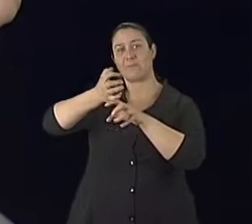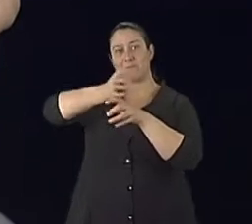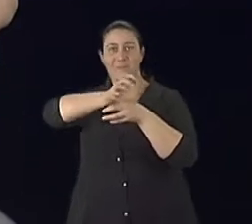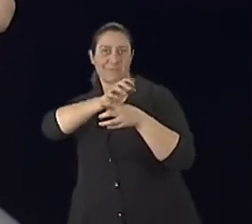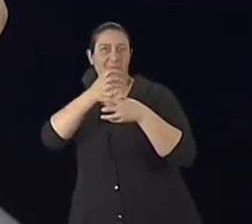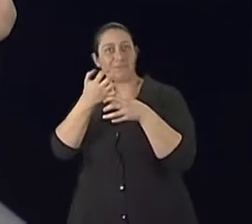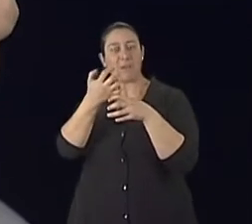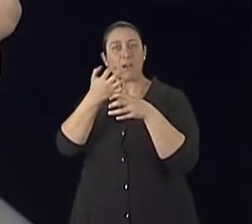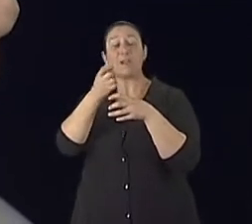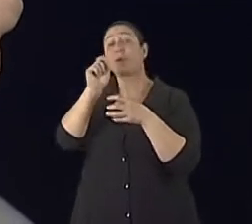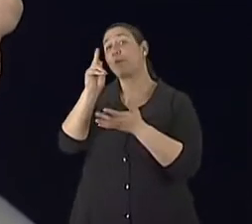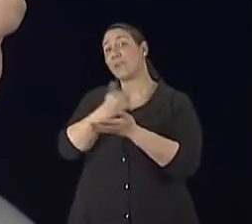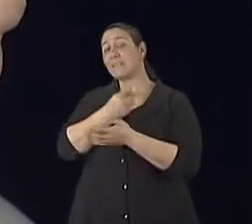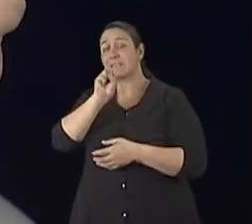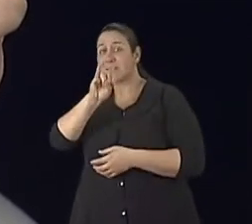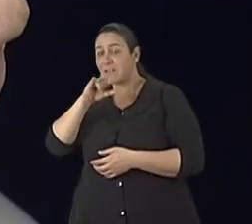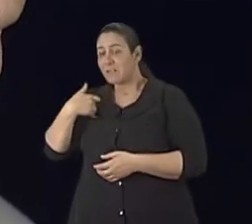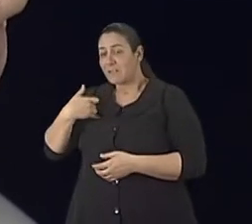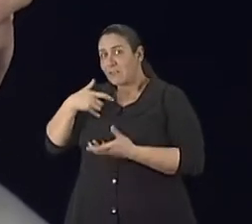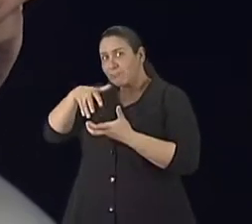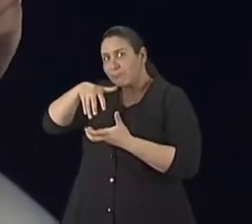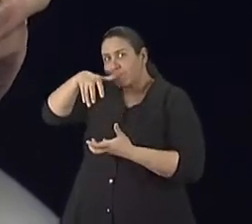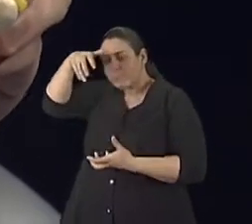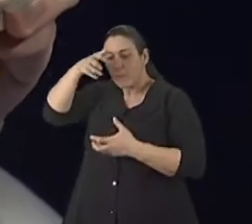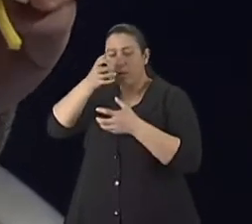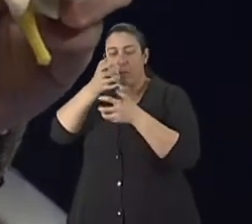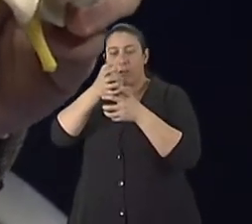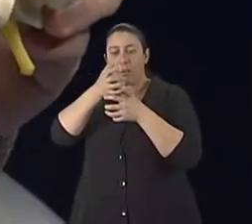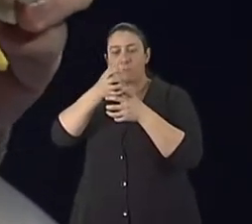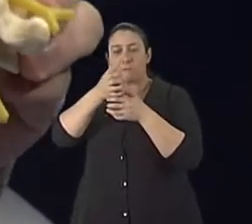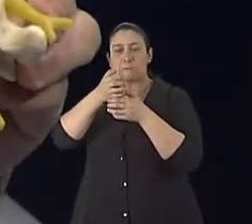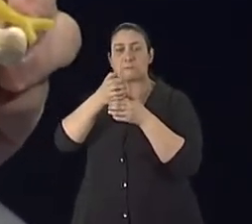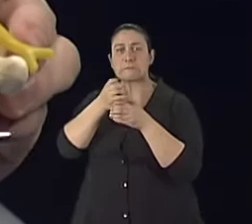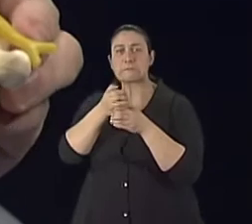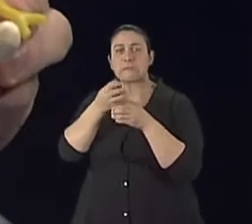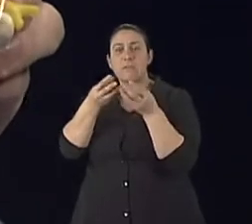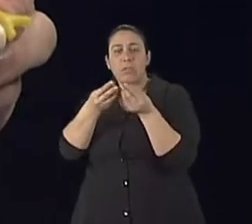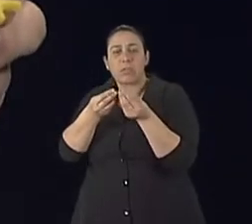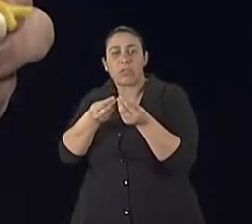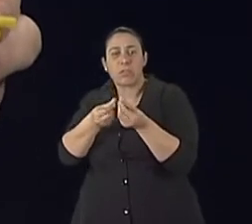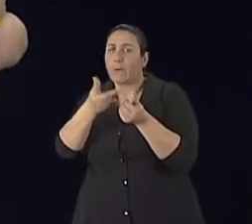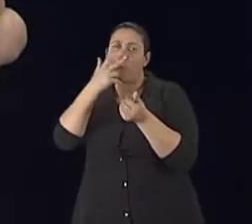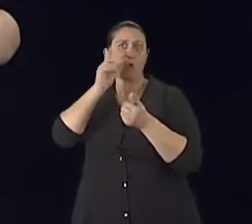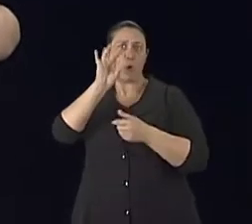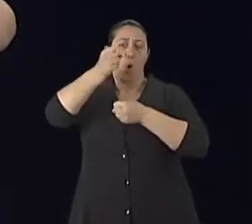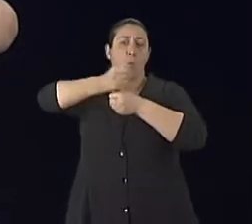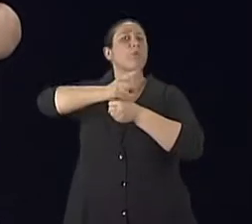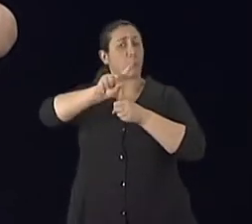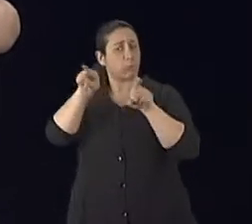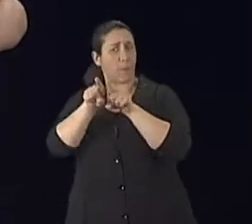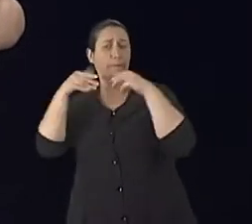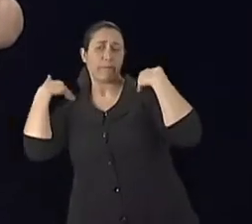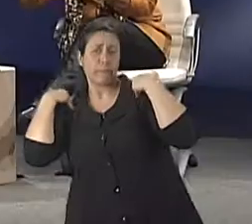processo de artrose nas suas articulações e vai desgastando também assim como acontece em joelho quadril eo ombro não posso